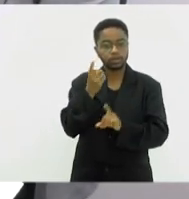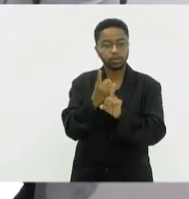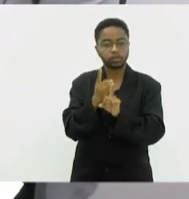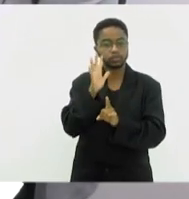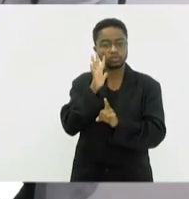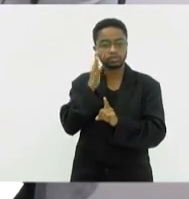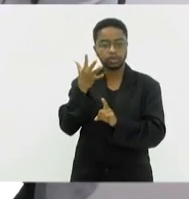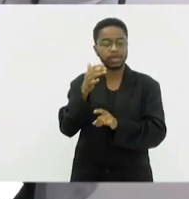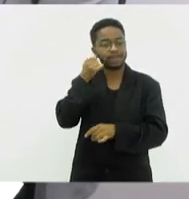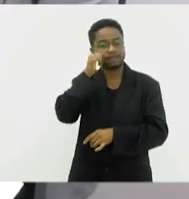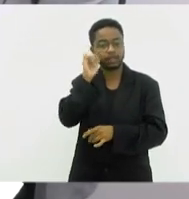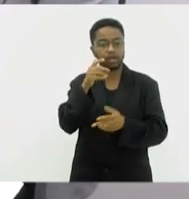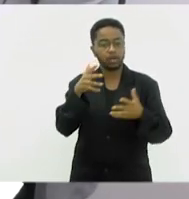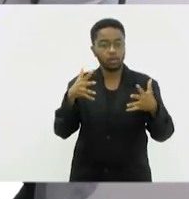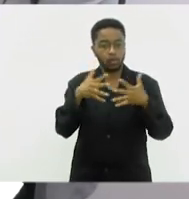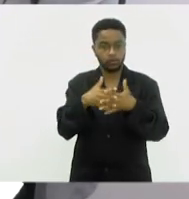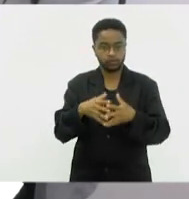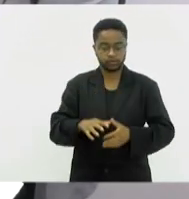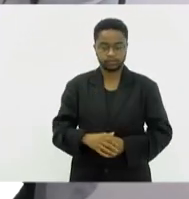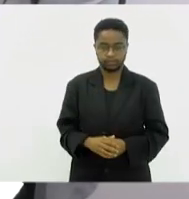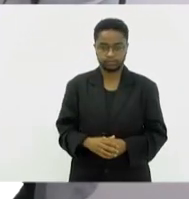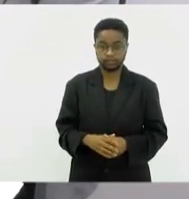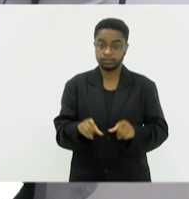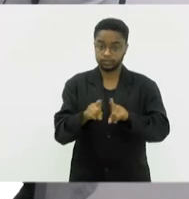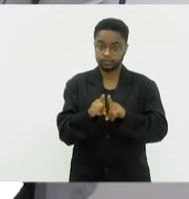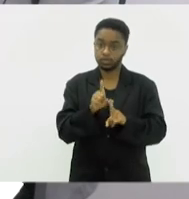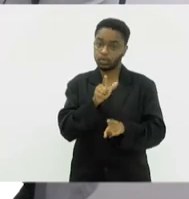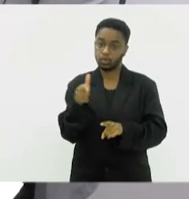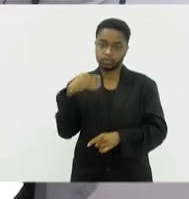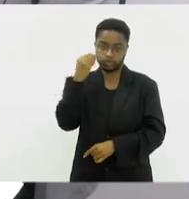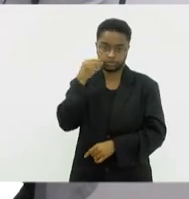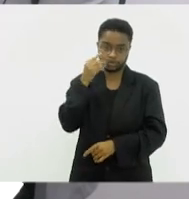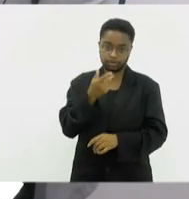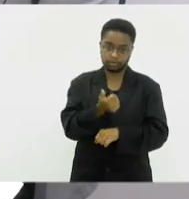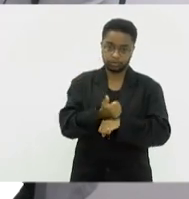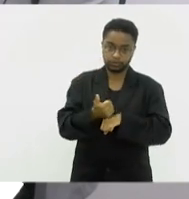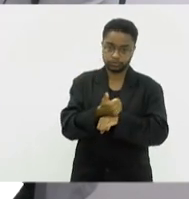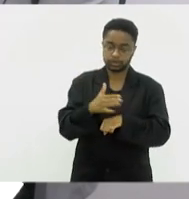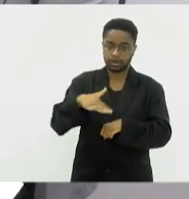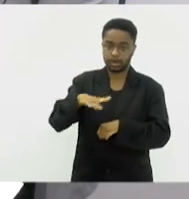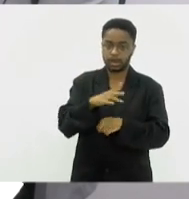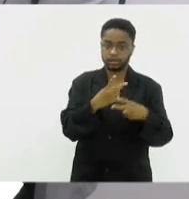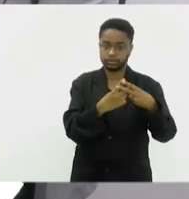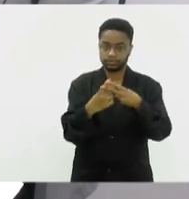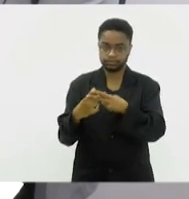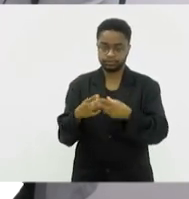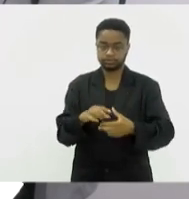o conflito. Aí é também mais uma experiência profissional relacionada ao sistema carcerário.